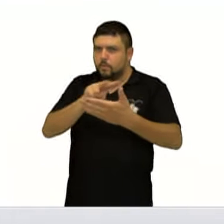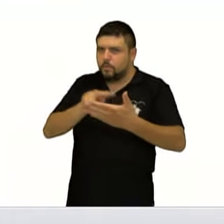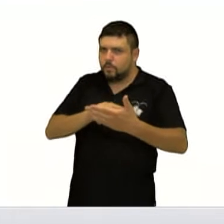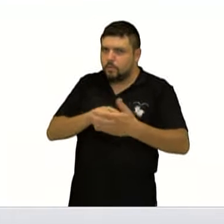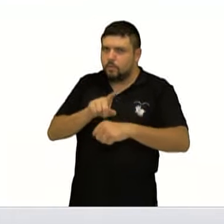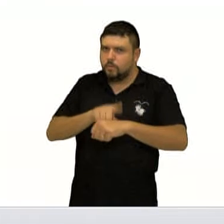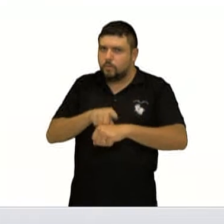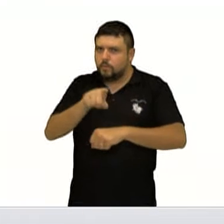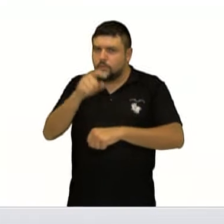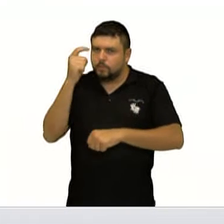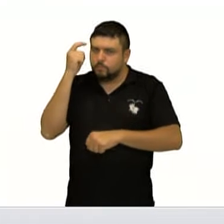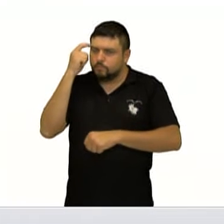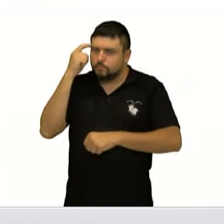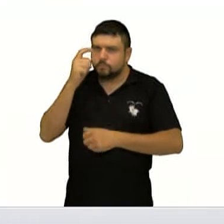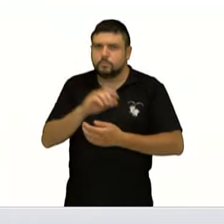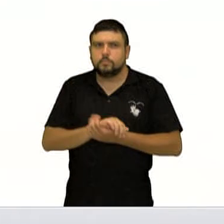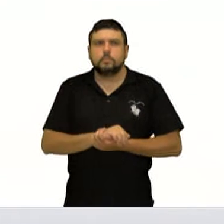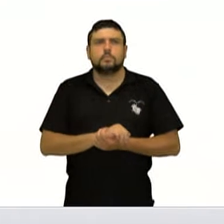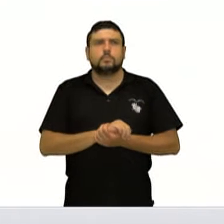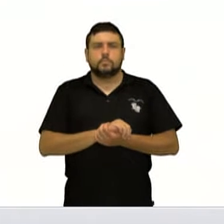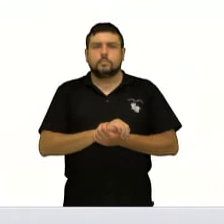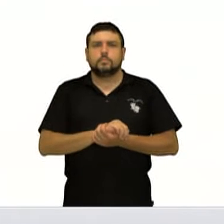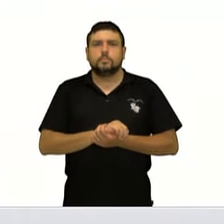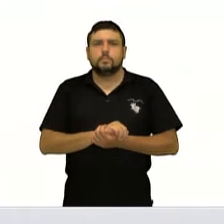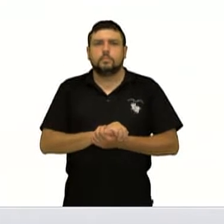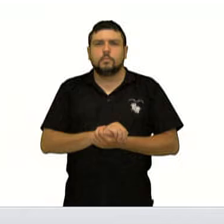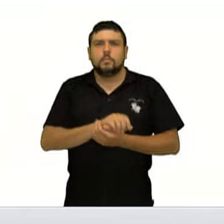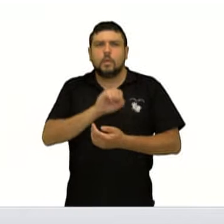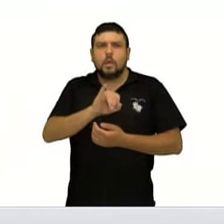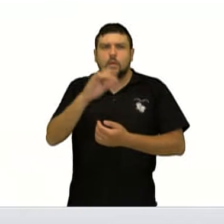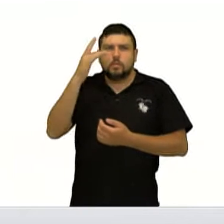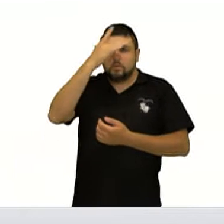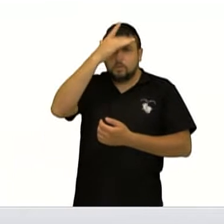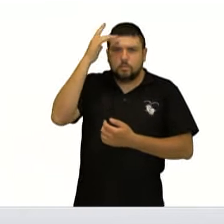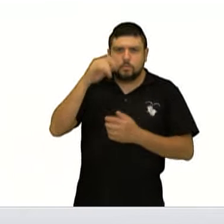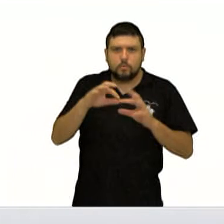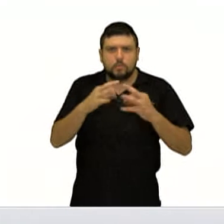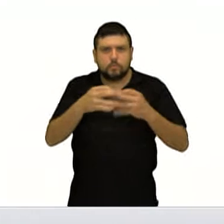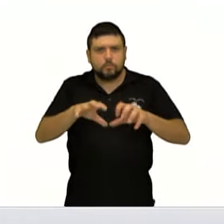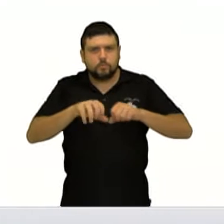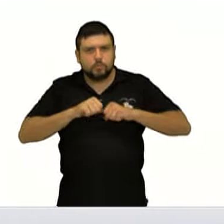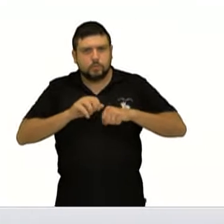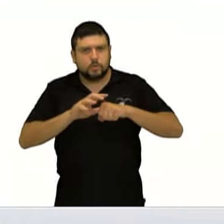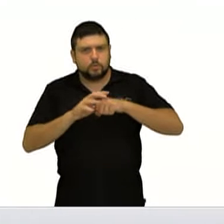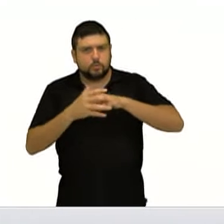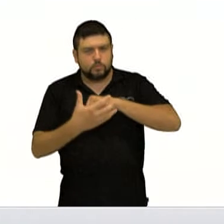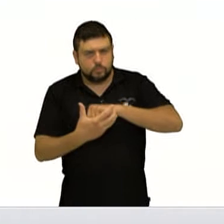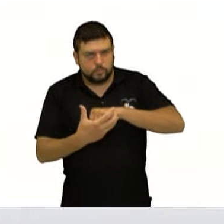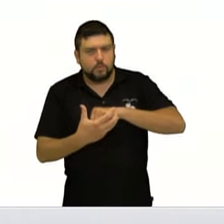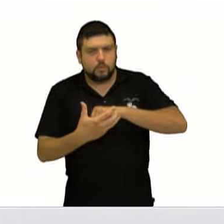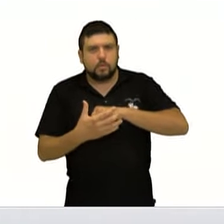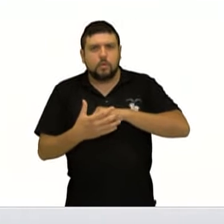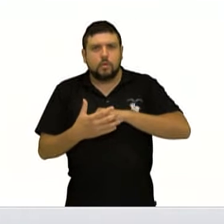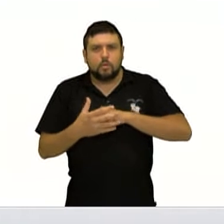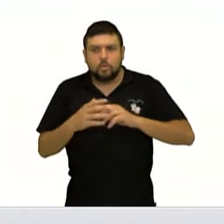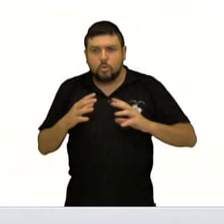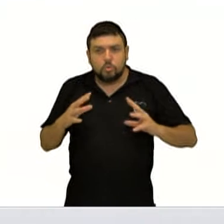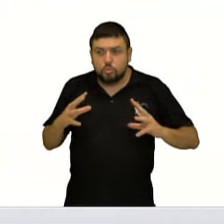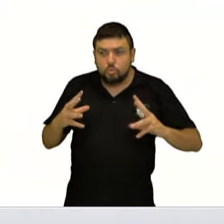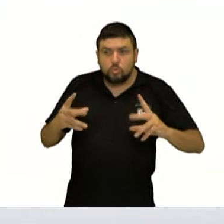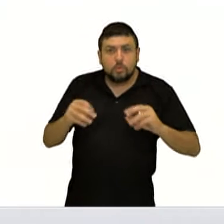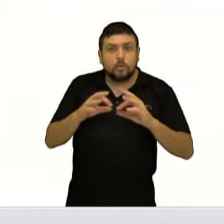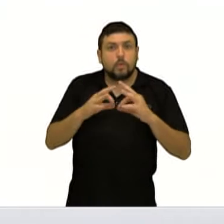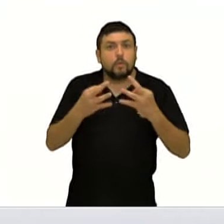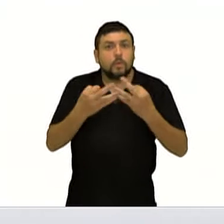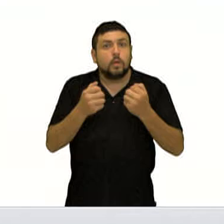tempo para vocês pensarem. A letra A diz assim, se uma pessoa da família contrai o Covid-19, todos da família devem